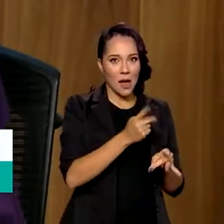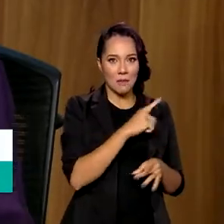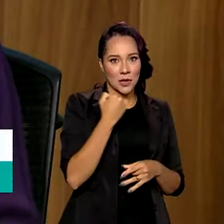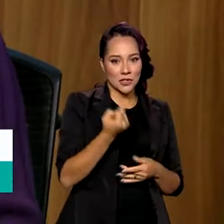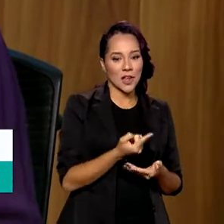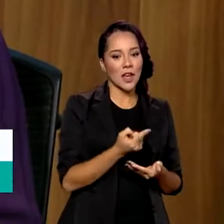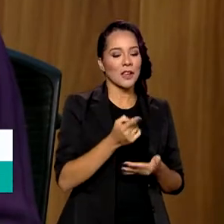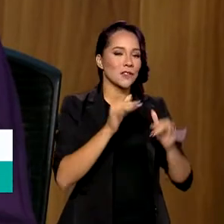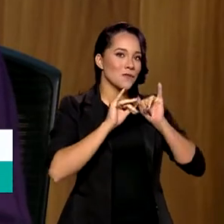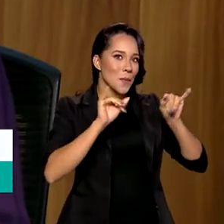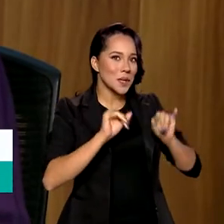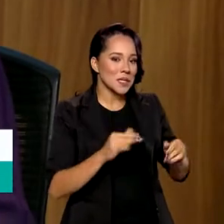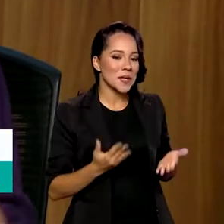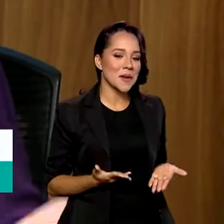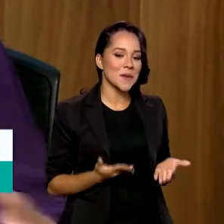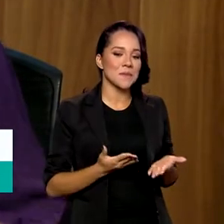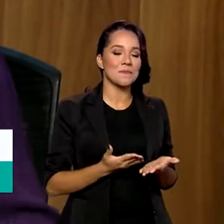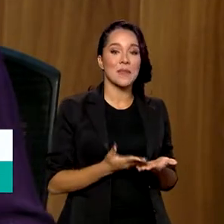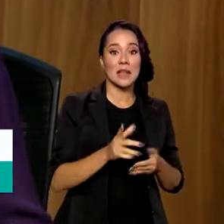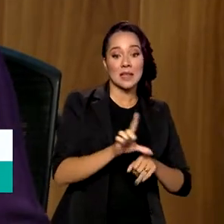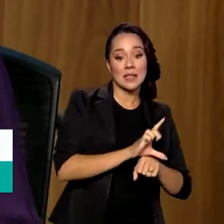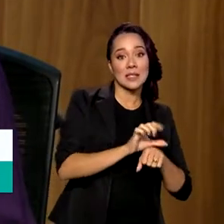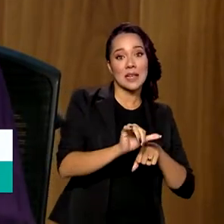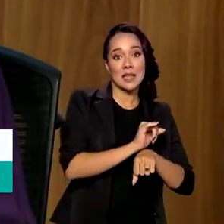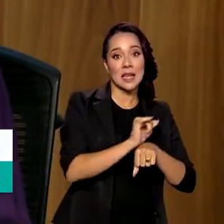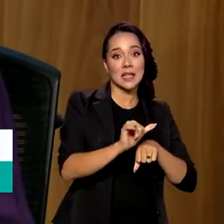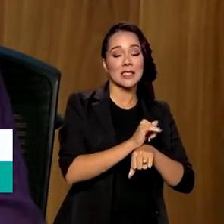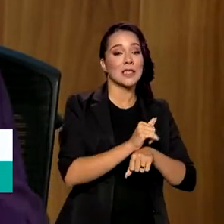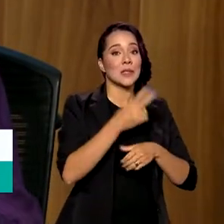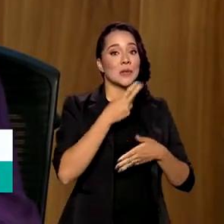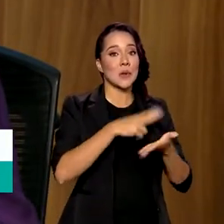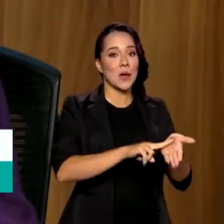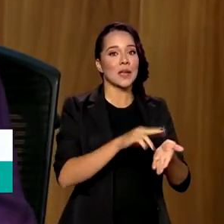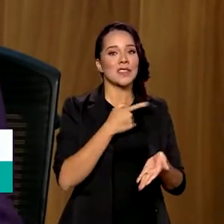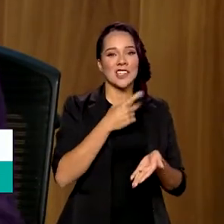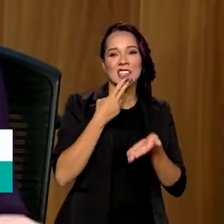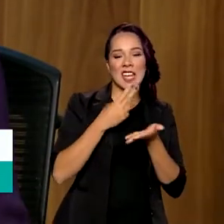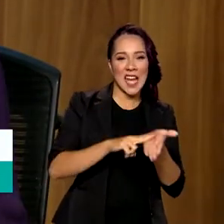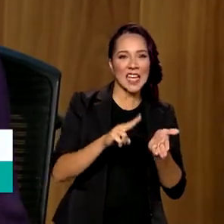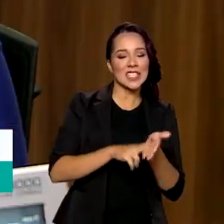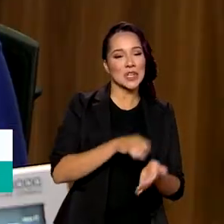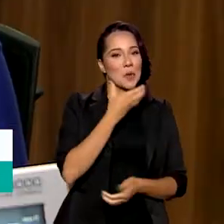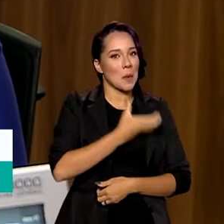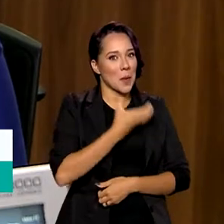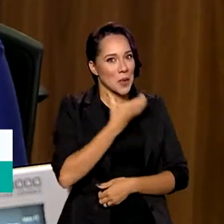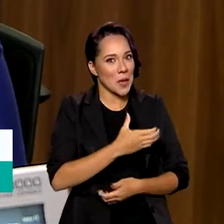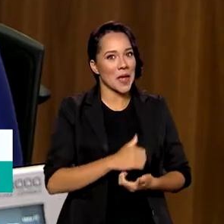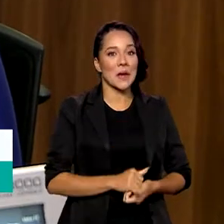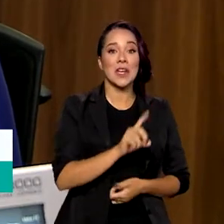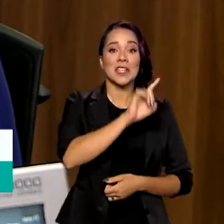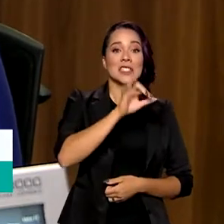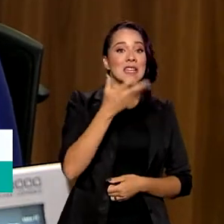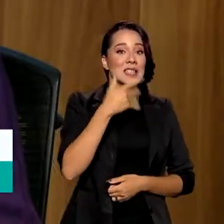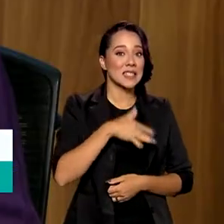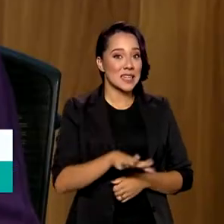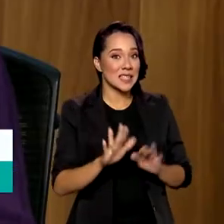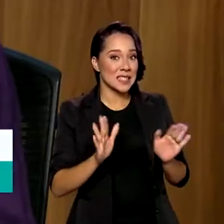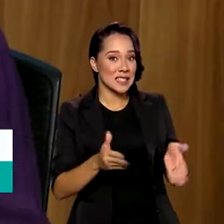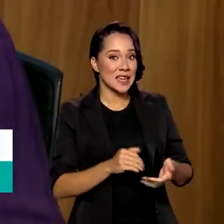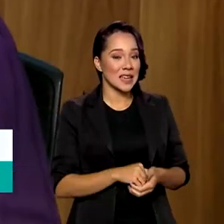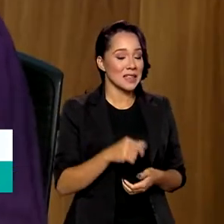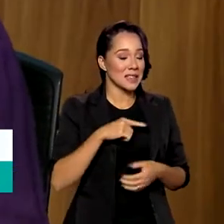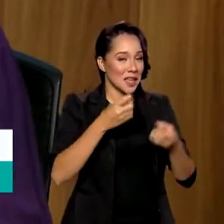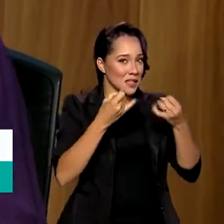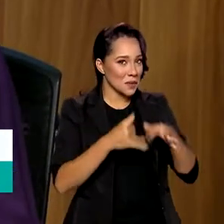para gente mas alguma informação da logística dos Correios que a gente também as cartinhas do Papai Noel daqui a pouco Dia das Crianças chegando